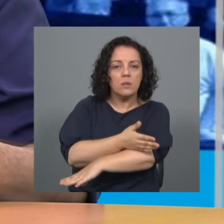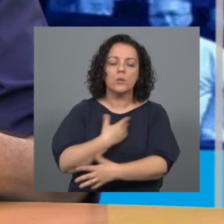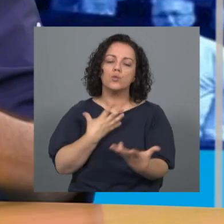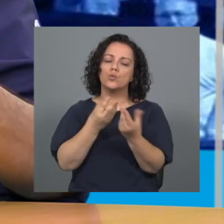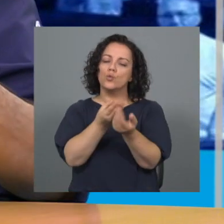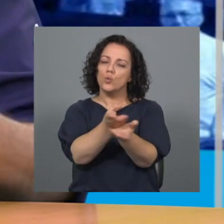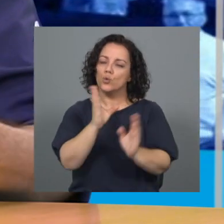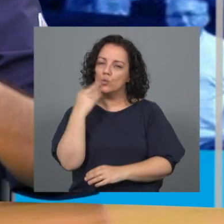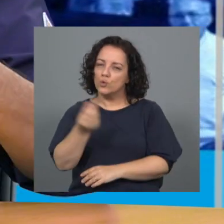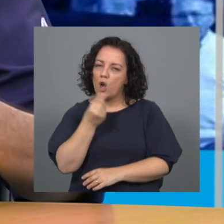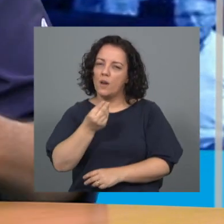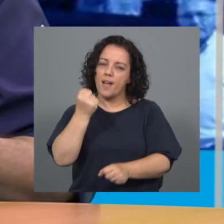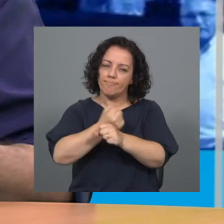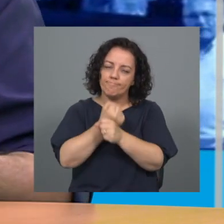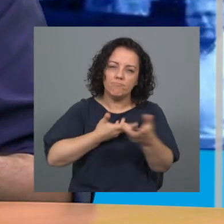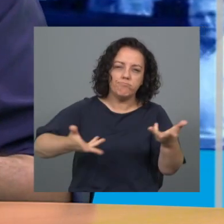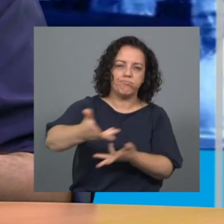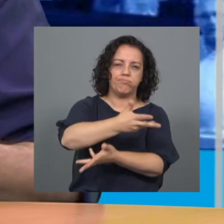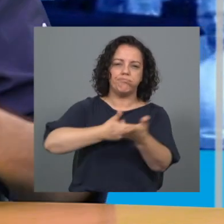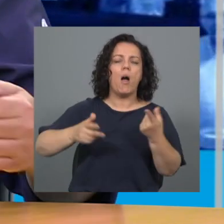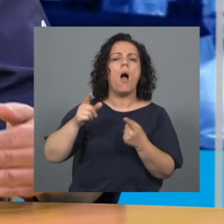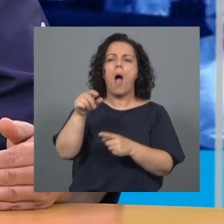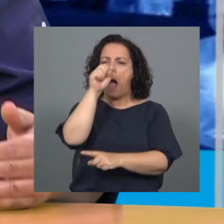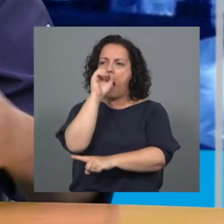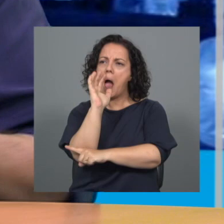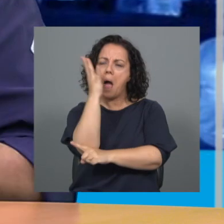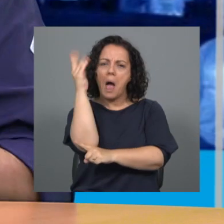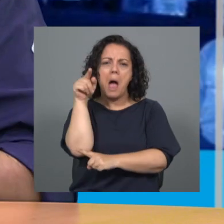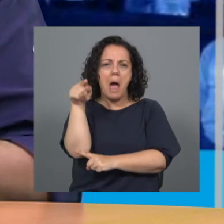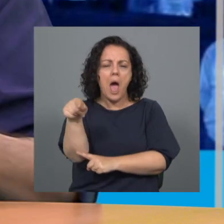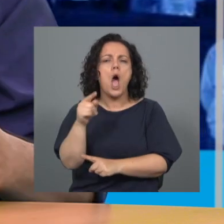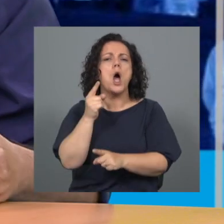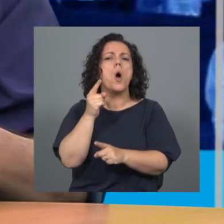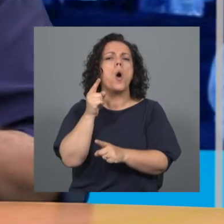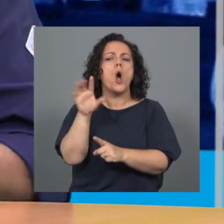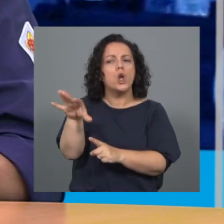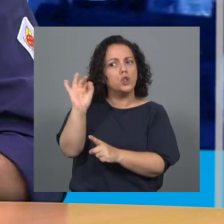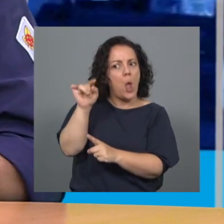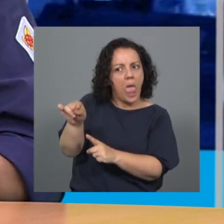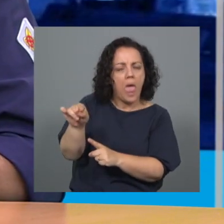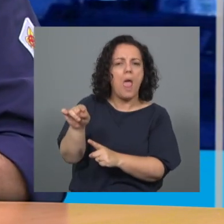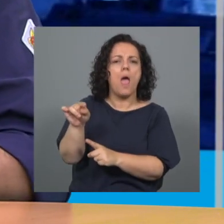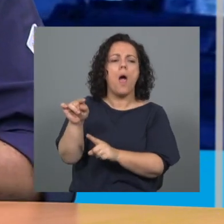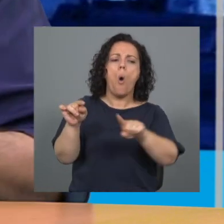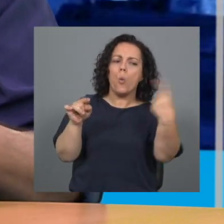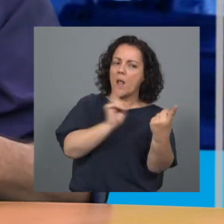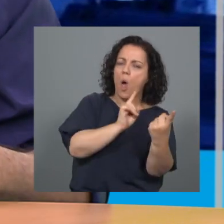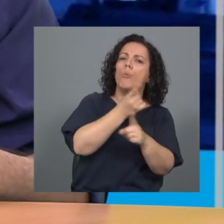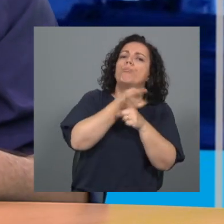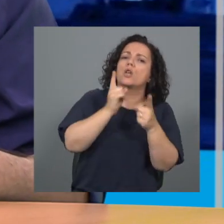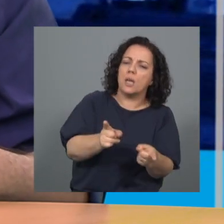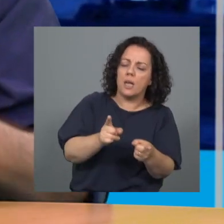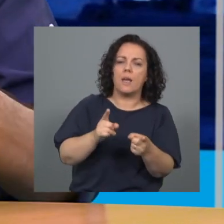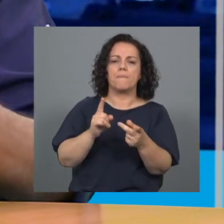nossos jovens para eles entenderem quais são as espécies que vamos plantar, porque é que são determinado tipo de plantas e não outras, porque devem ser